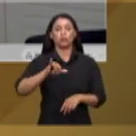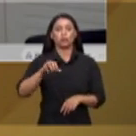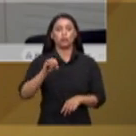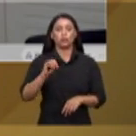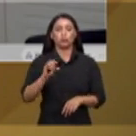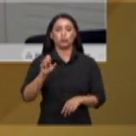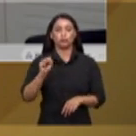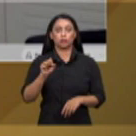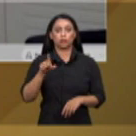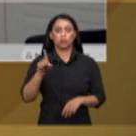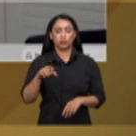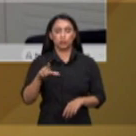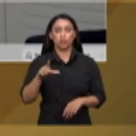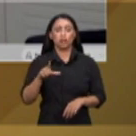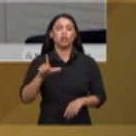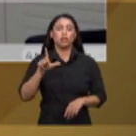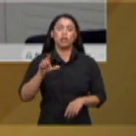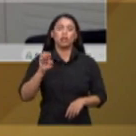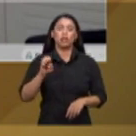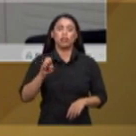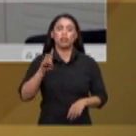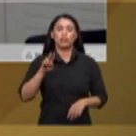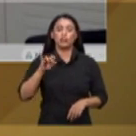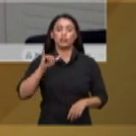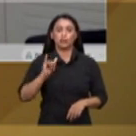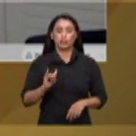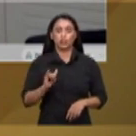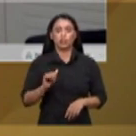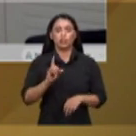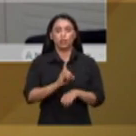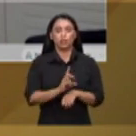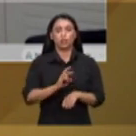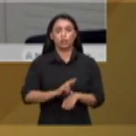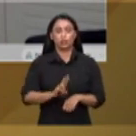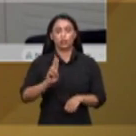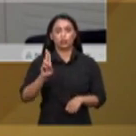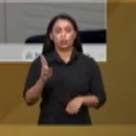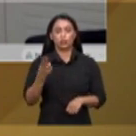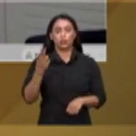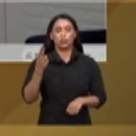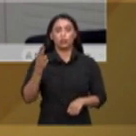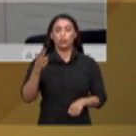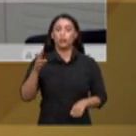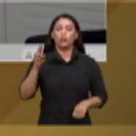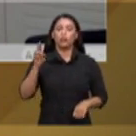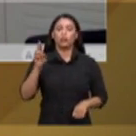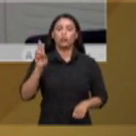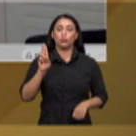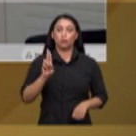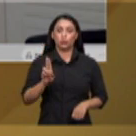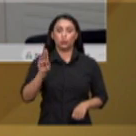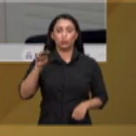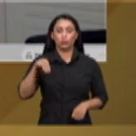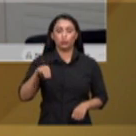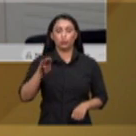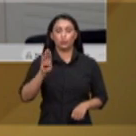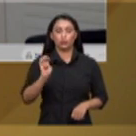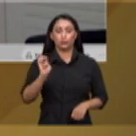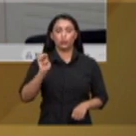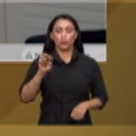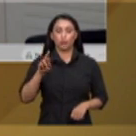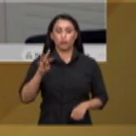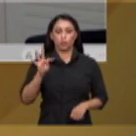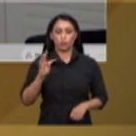do doutor Humberto Jacques, que falarão nos autos das ADPFs que iniciamos